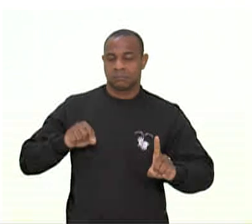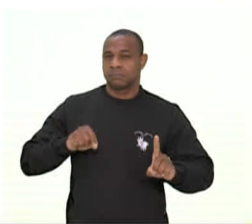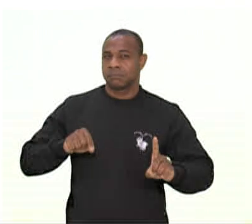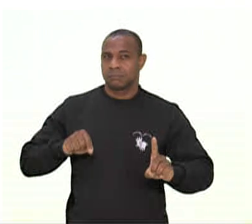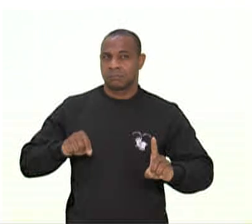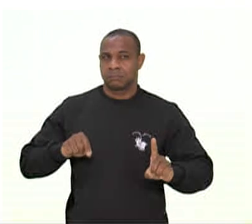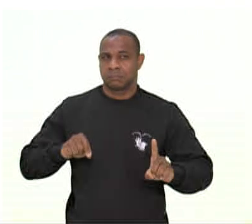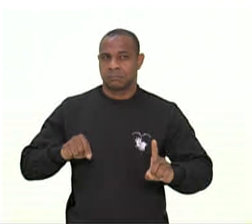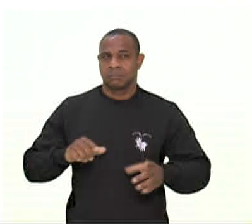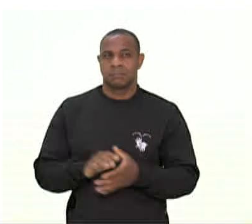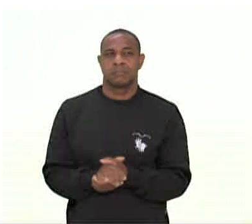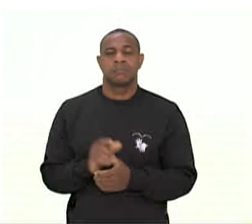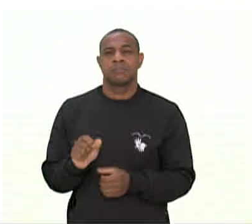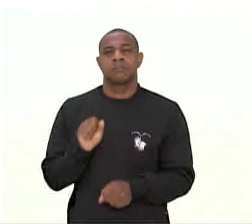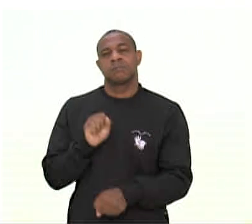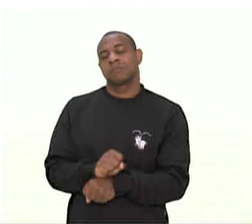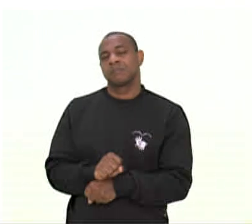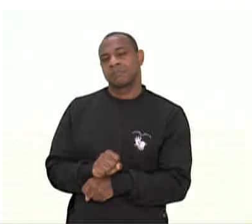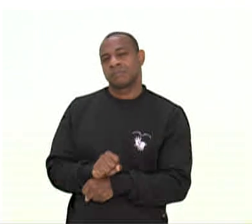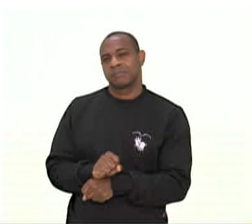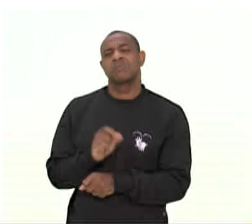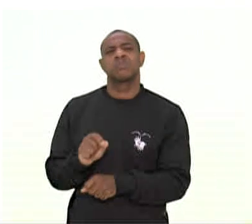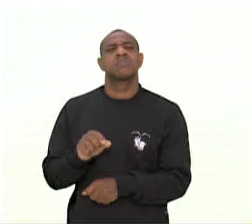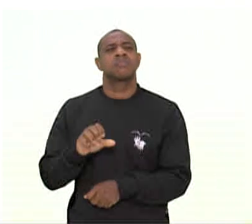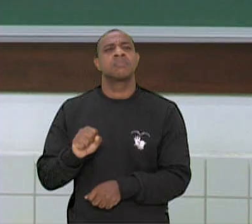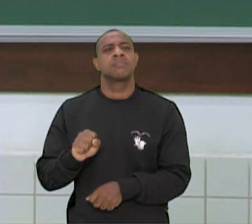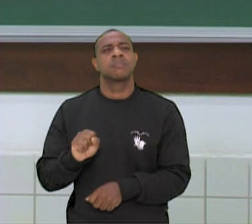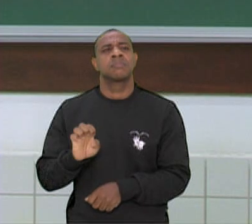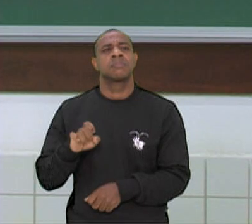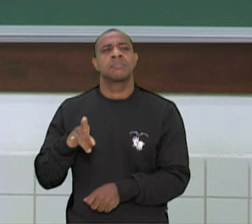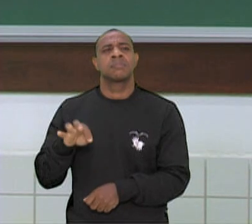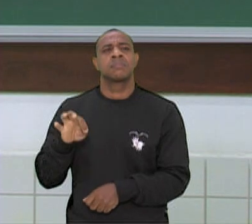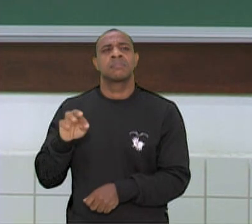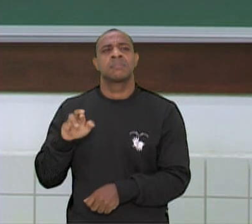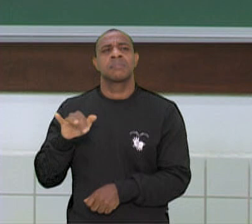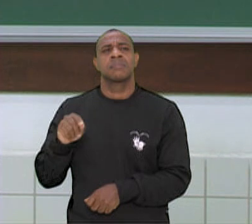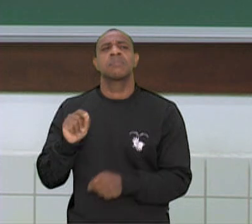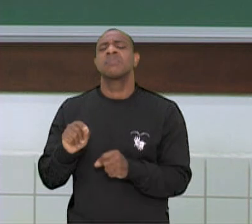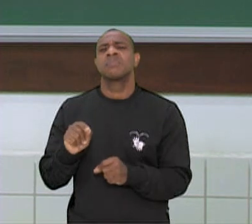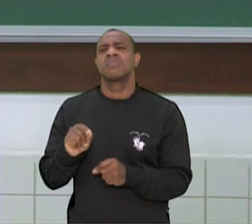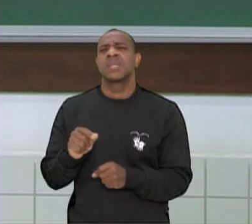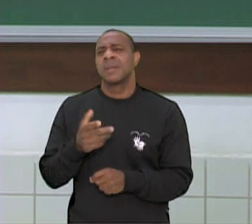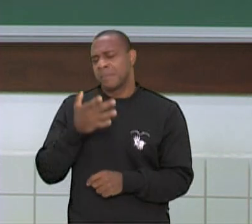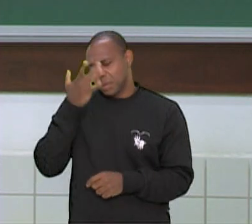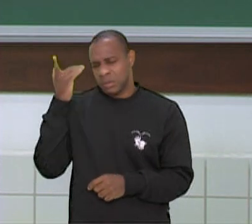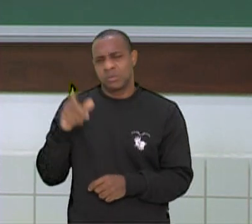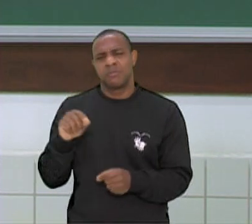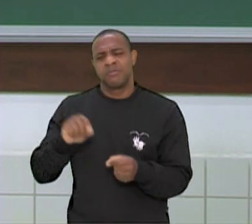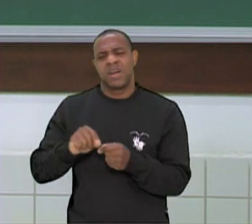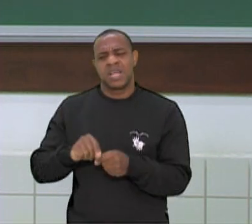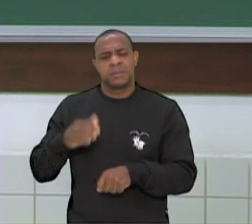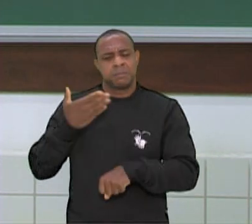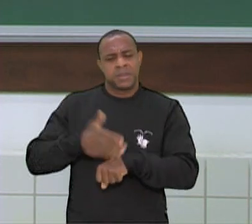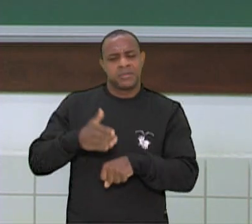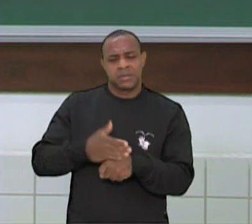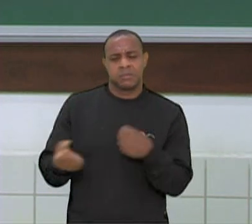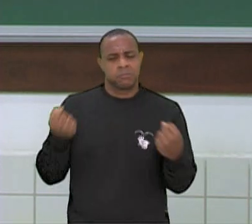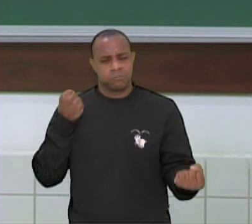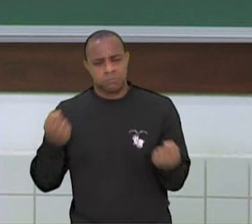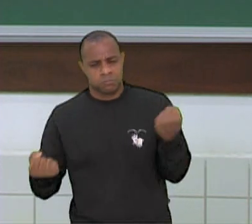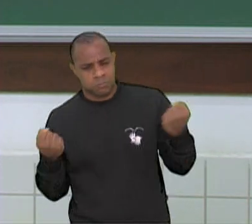mesmo sedentarismo? Sedentarismo é aquela pessoa que não pratica esportes, né, que tem hábitos ali, uma